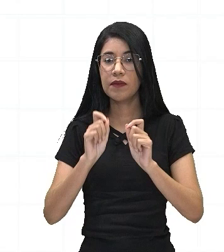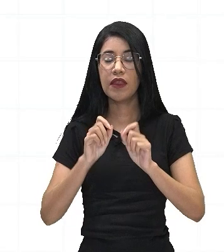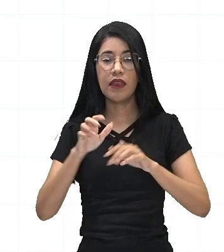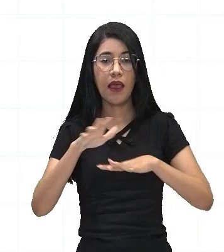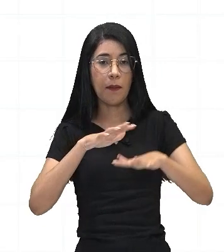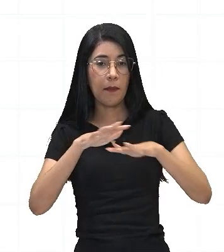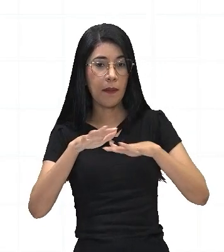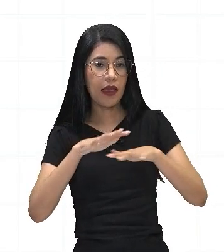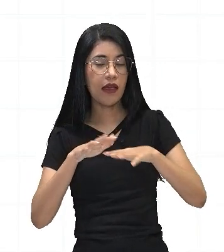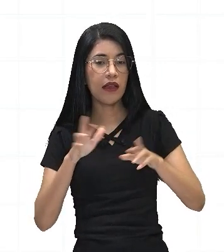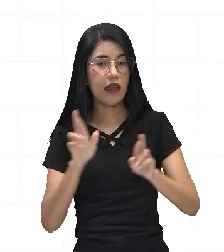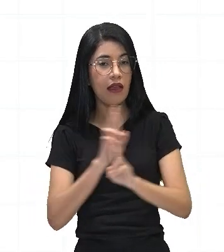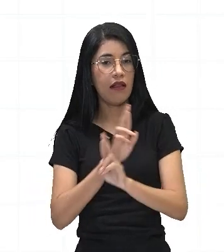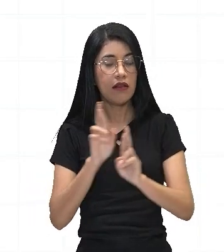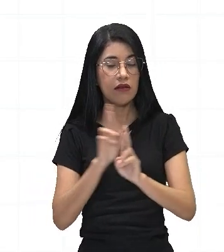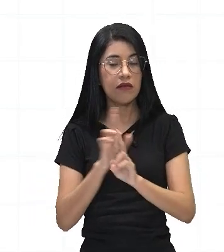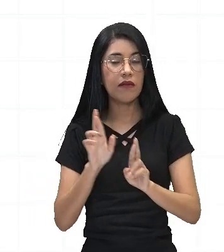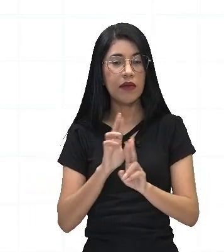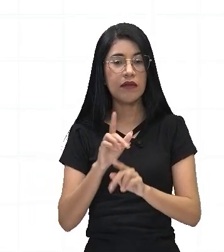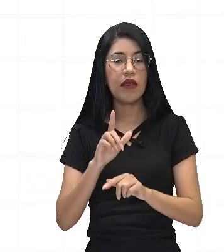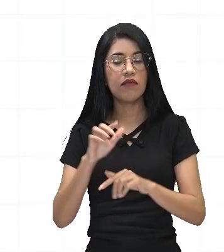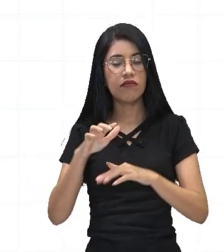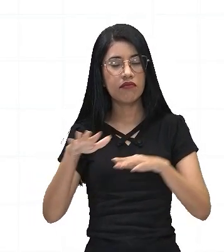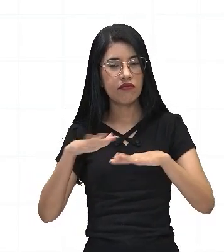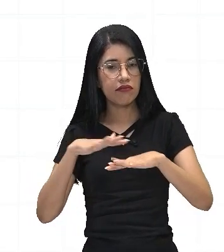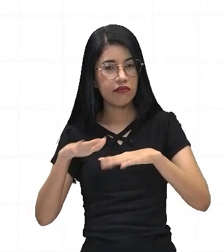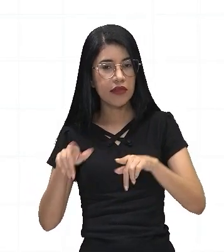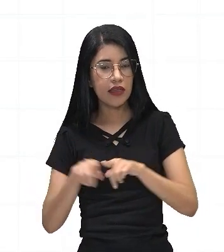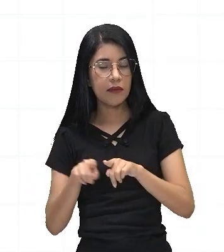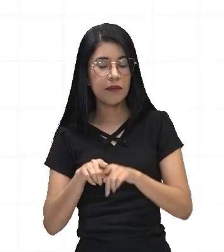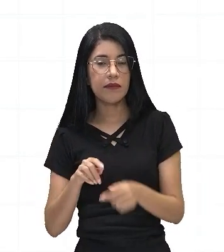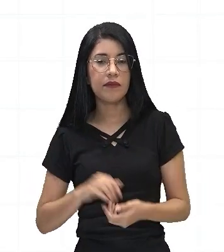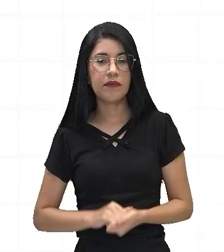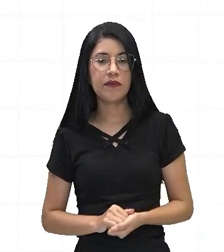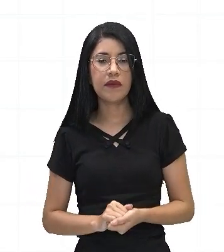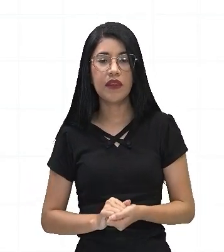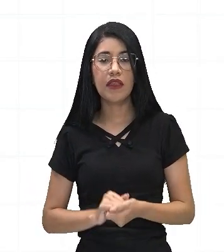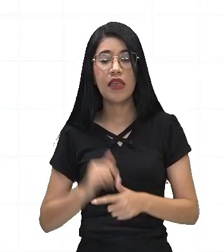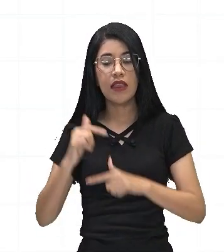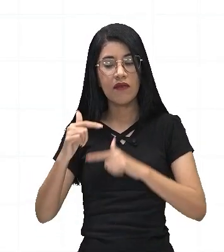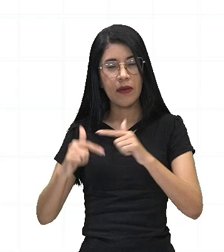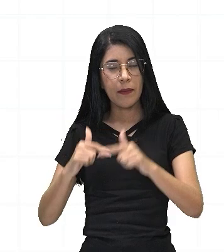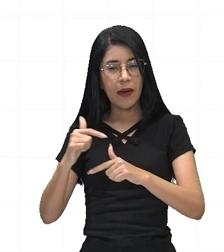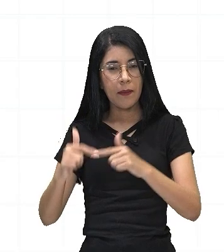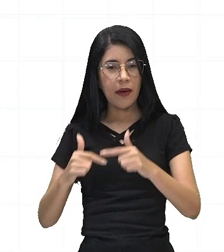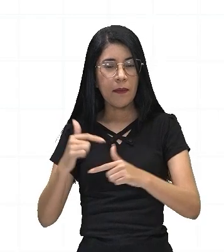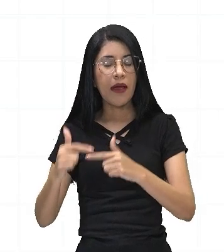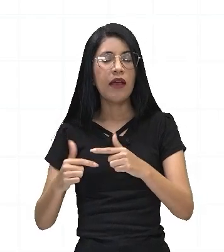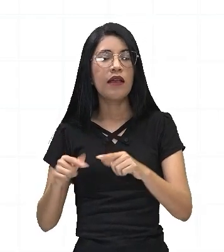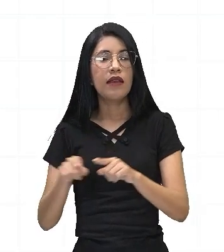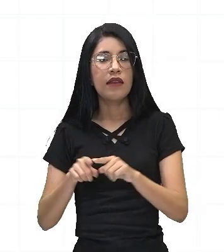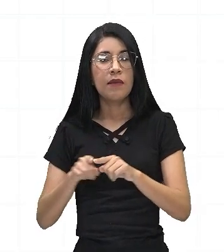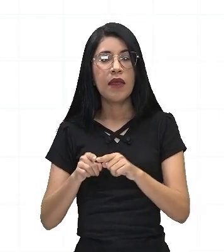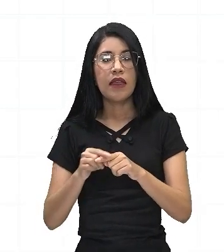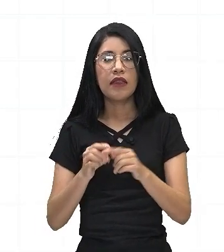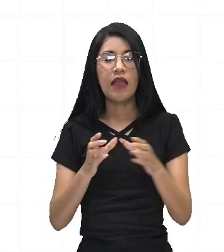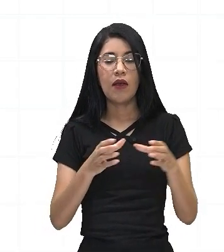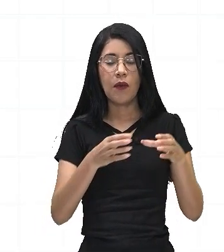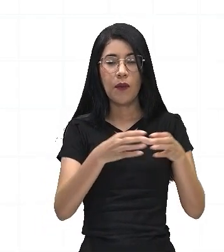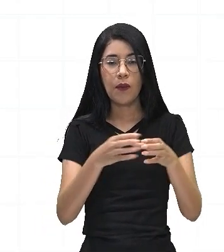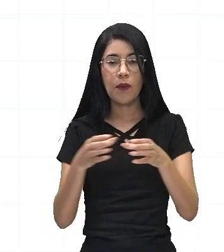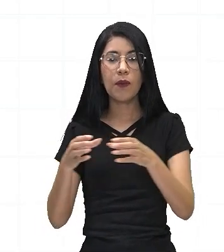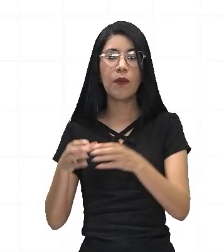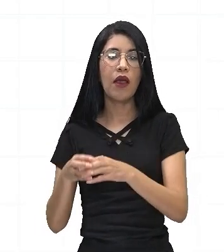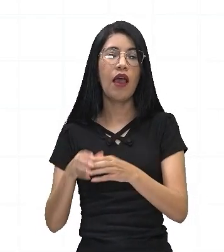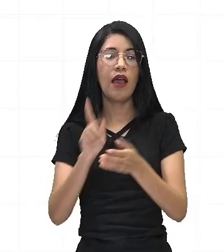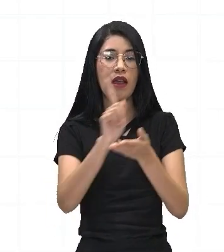relacionada com o movimento, Também na verdade, com a geração de trabalho e, como a gente viu, dividida em energia cinética e